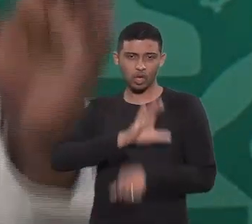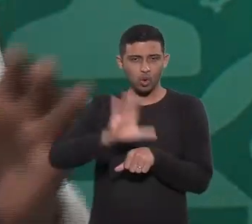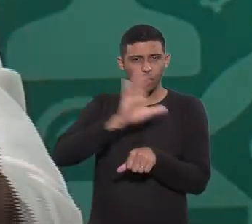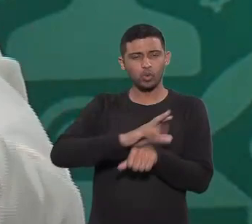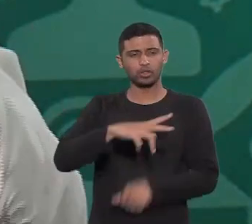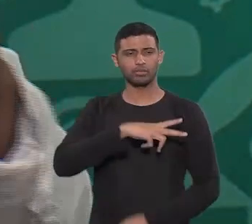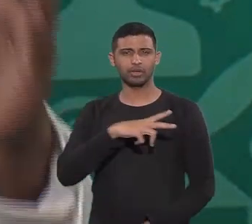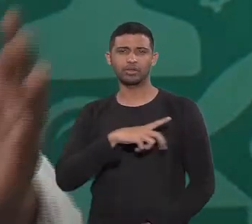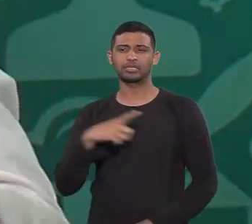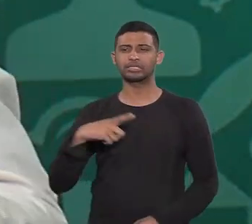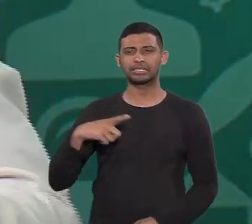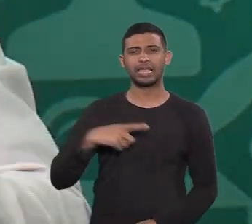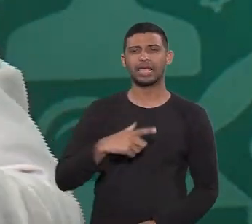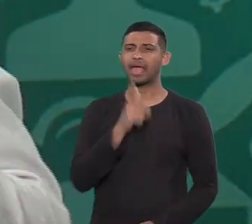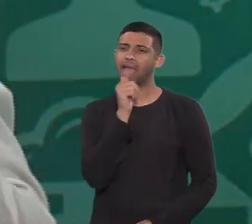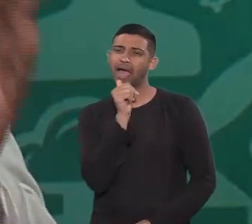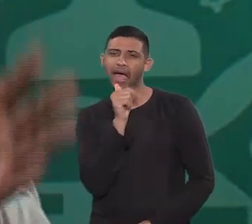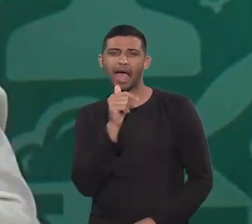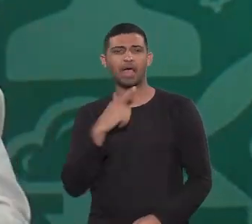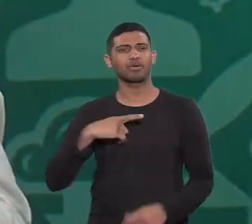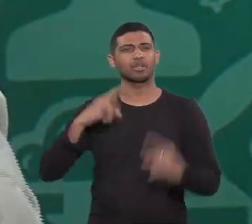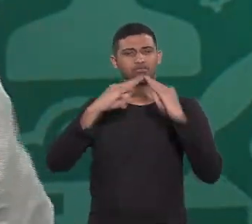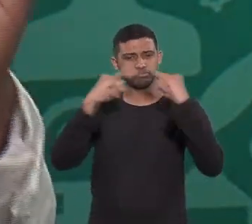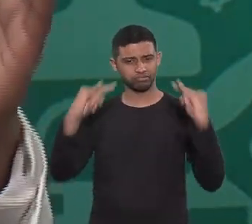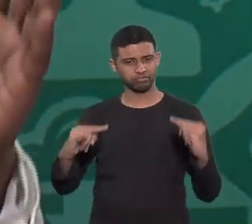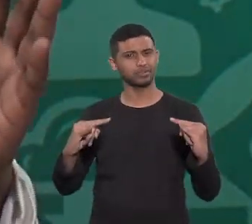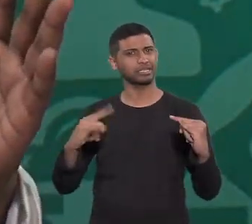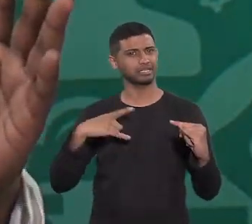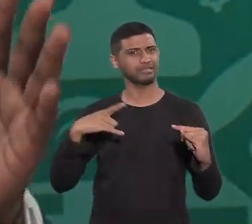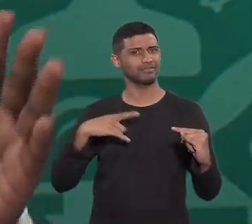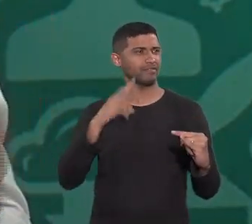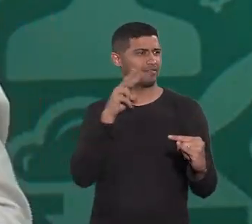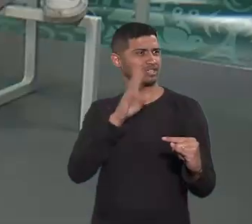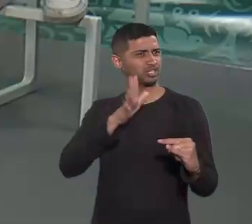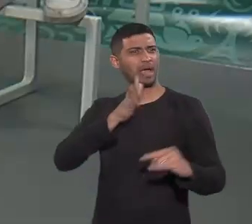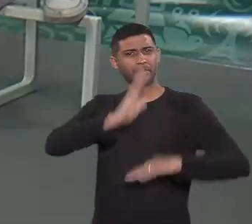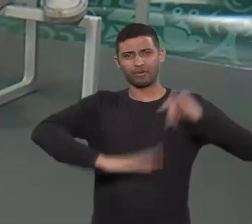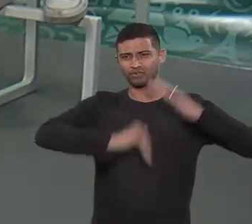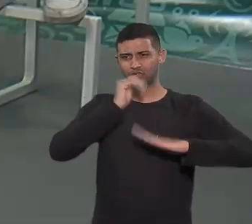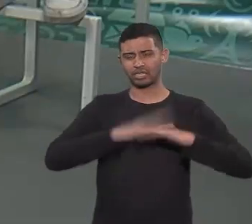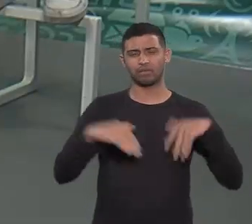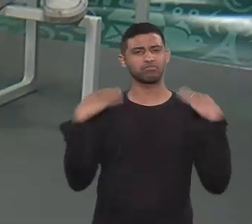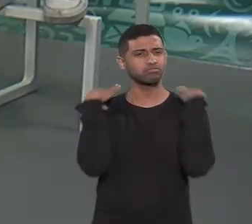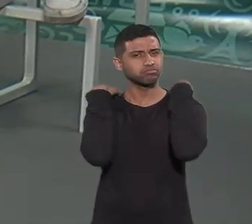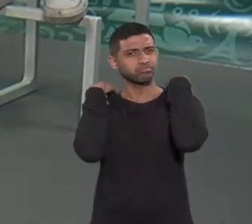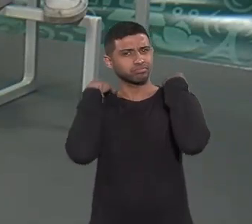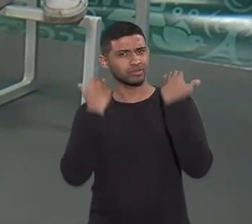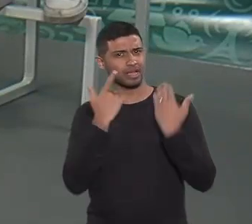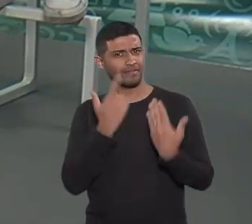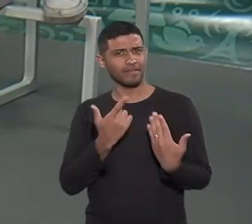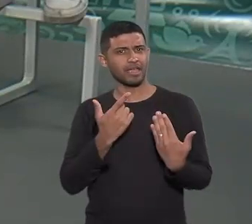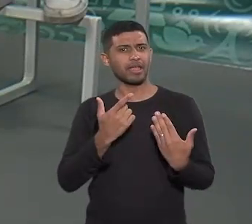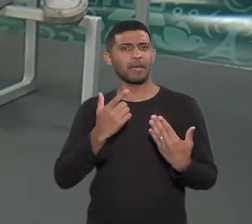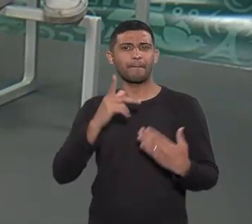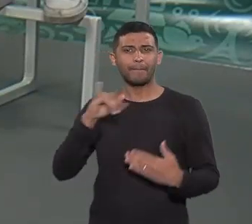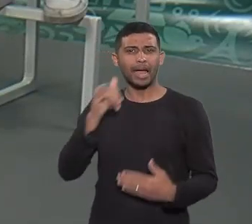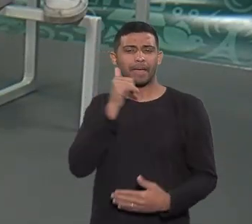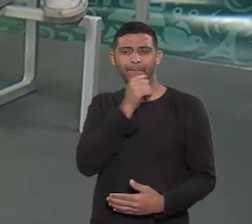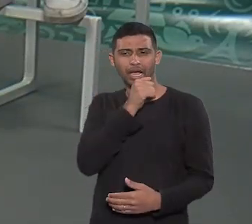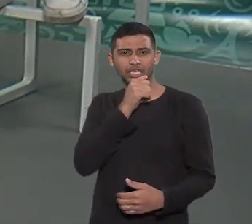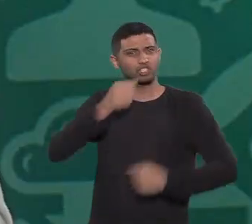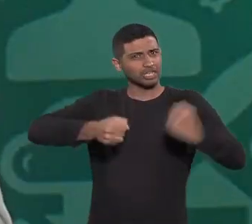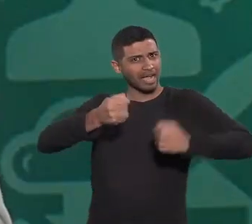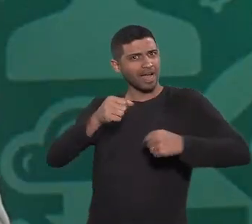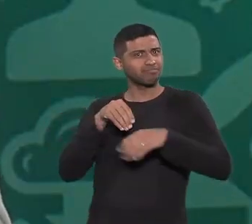tem uma tenda, tem água, tem até já vi até massagista. Os pais levam de carro, Os pais levam de carro. Então, toda essa